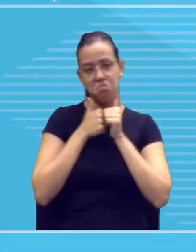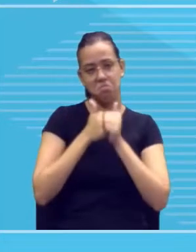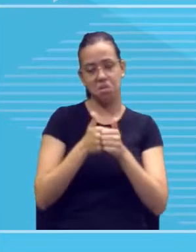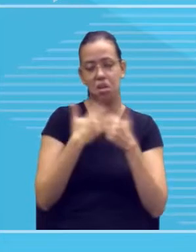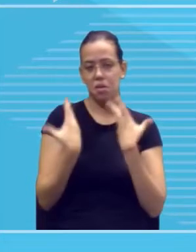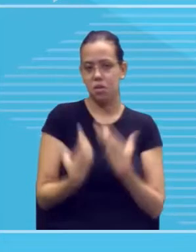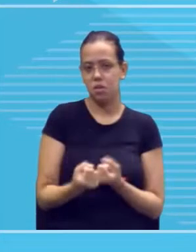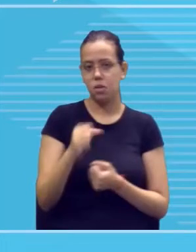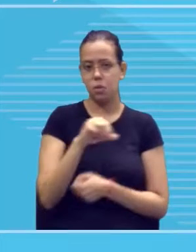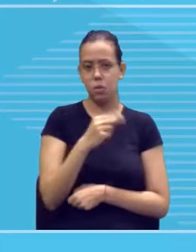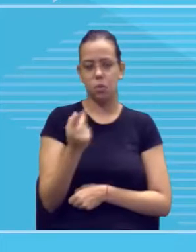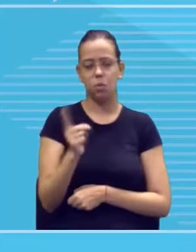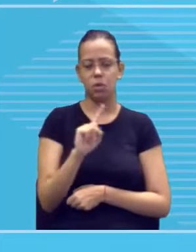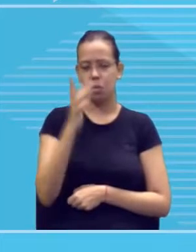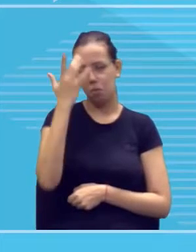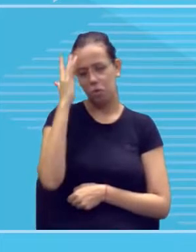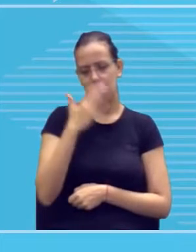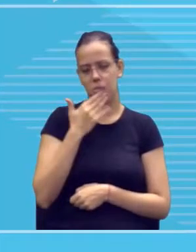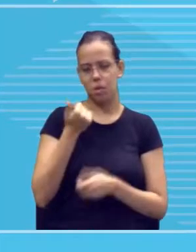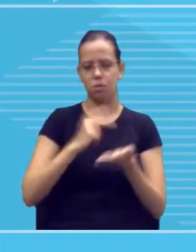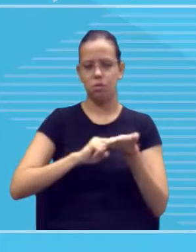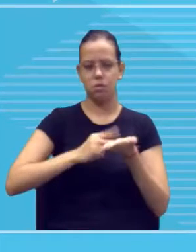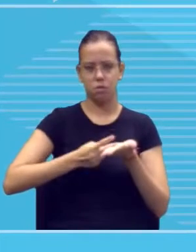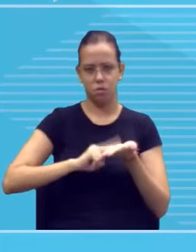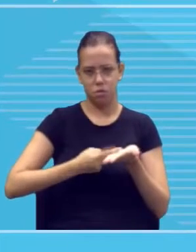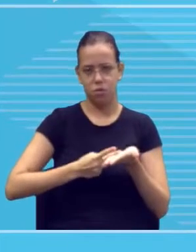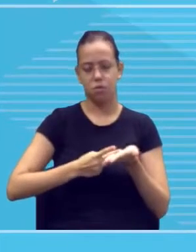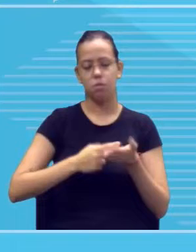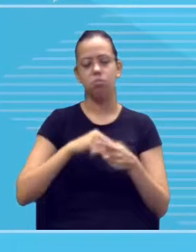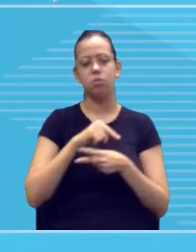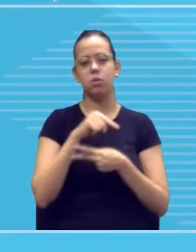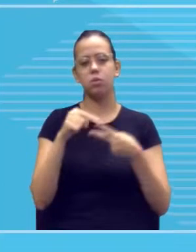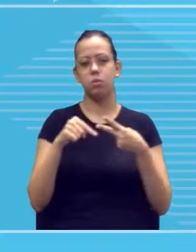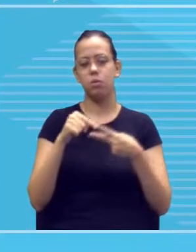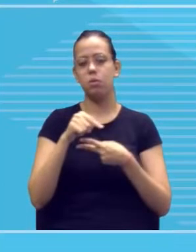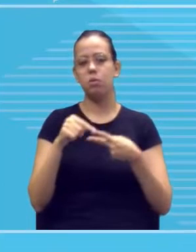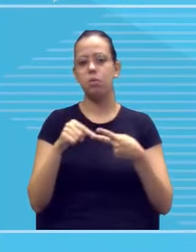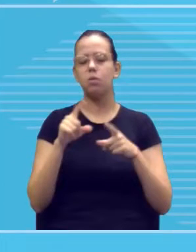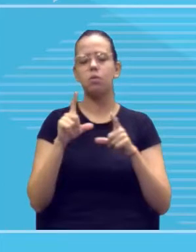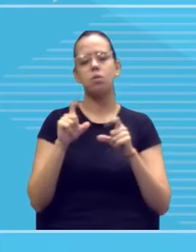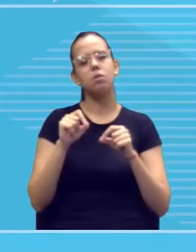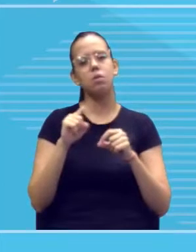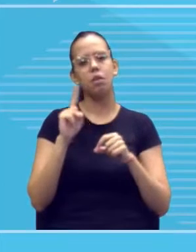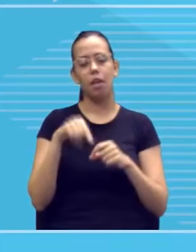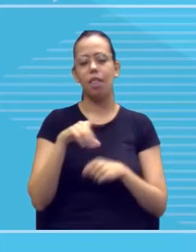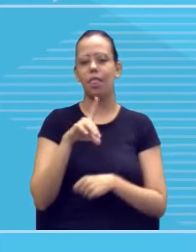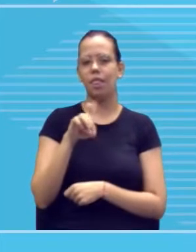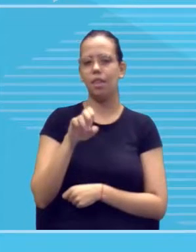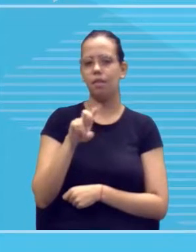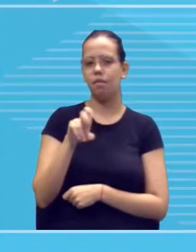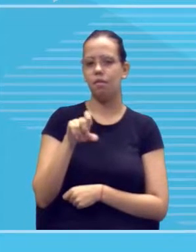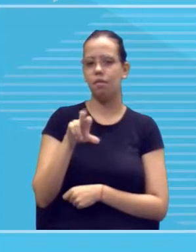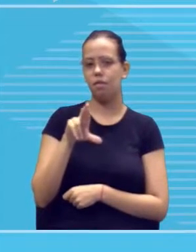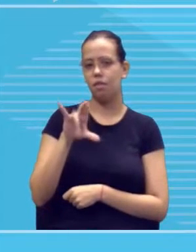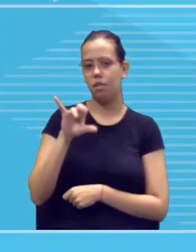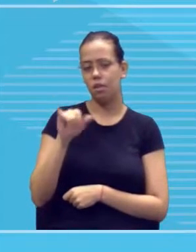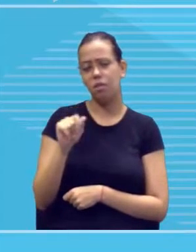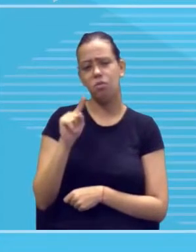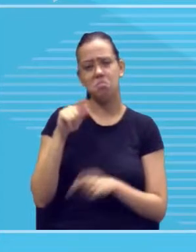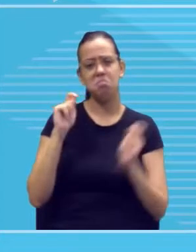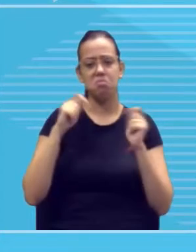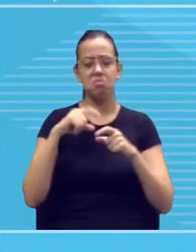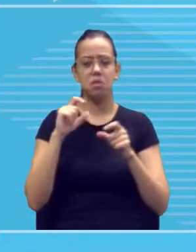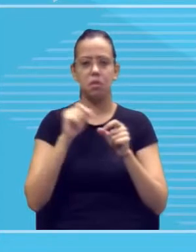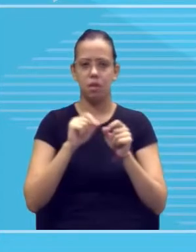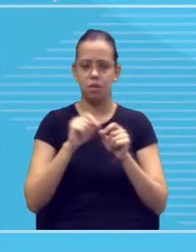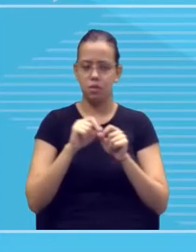eu acho que uma tradução melhor para esse shield ou para o option seria essa seria não deveria você deveria fazer aquilo